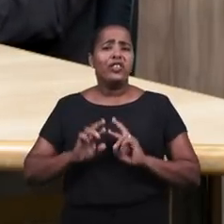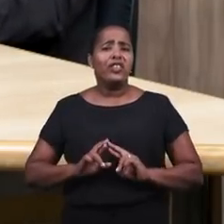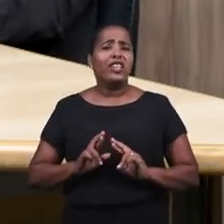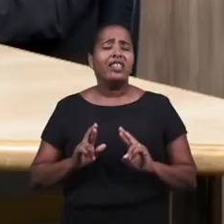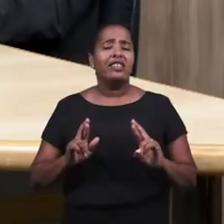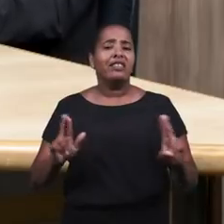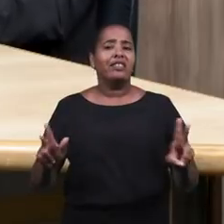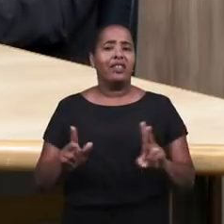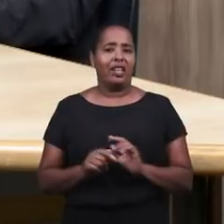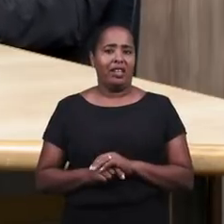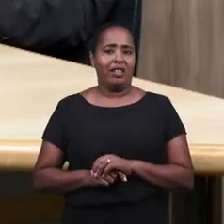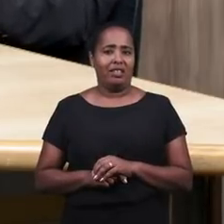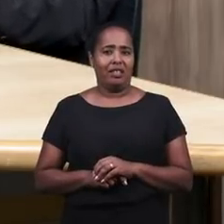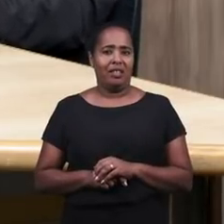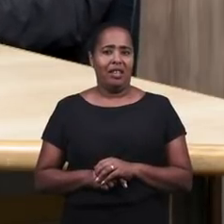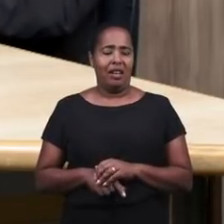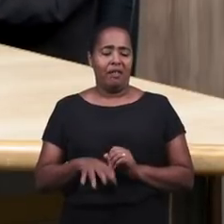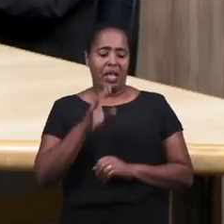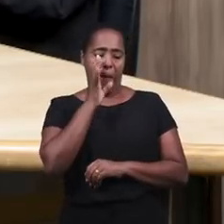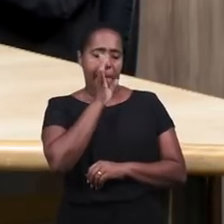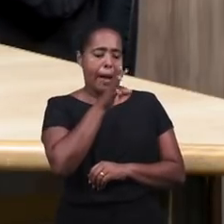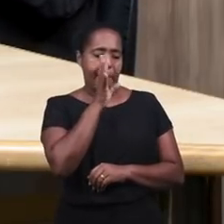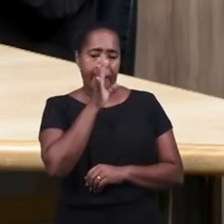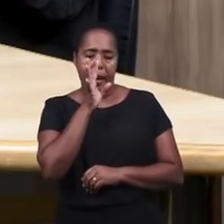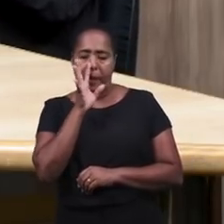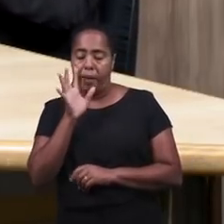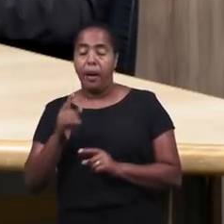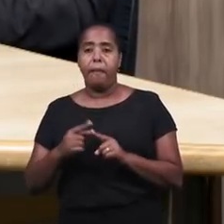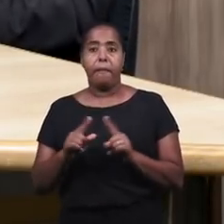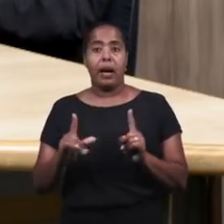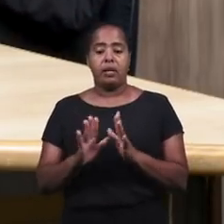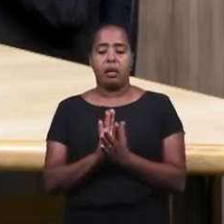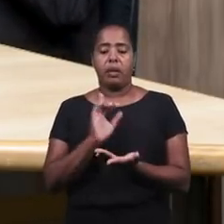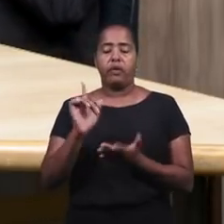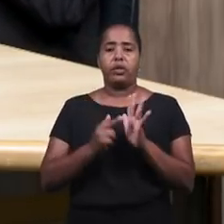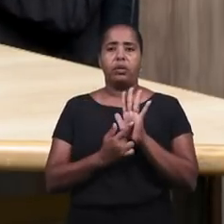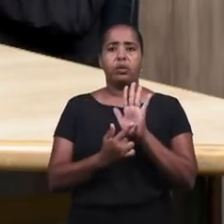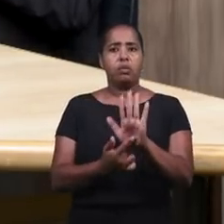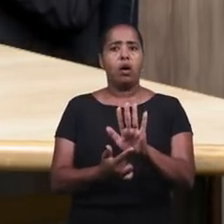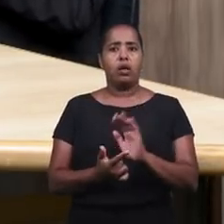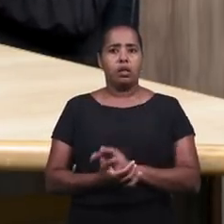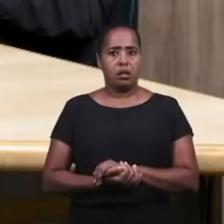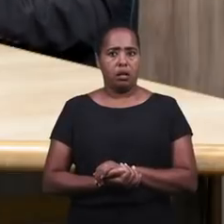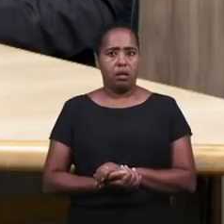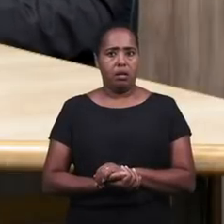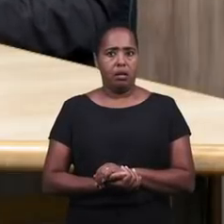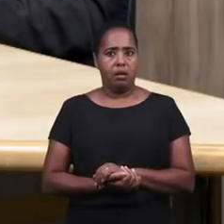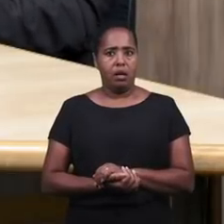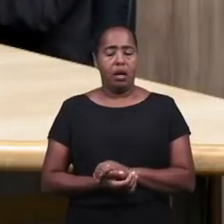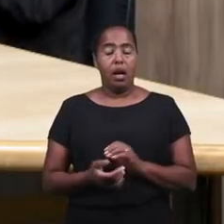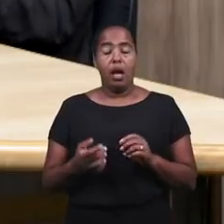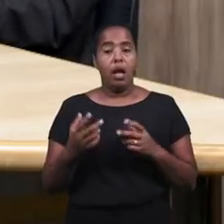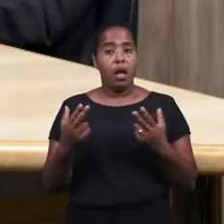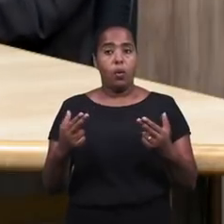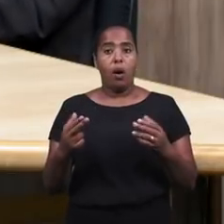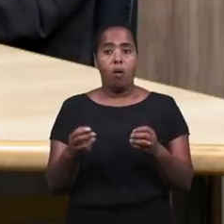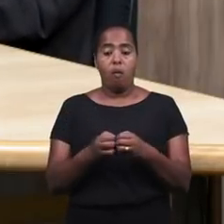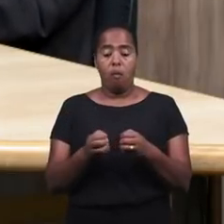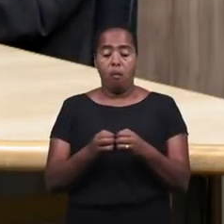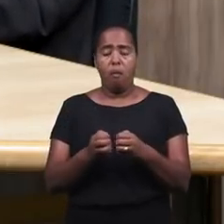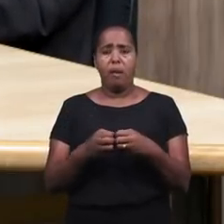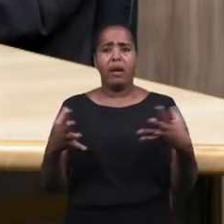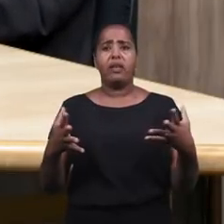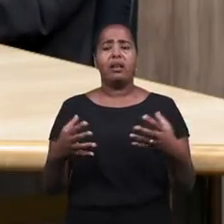completamente diferente daquilo que você, sem criticar A, B ou C, mas a Bíblia fala da cura de outra maneira. É o mesmo caso da